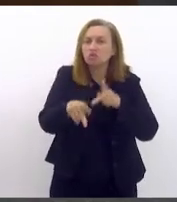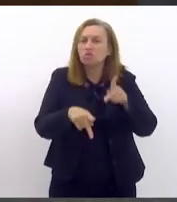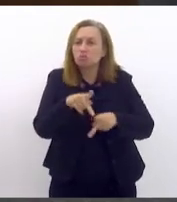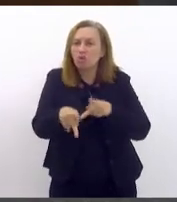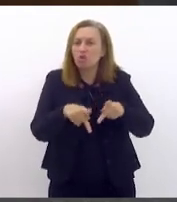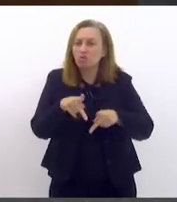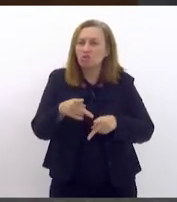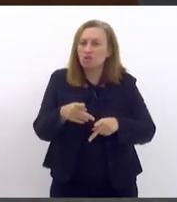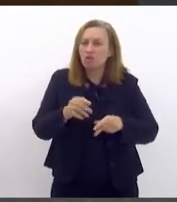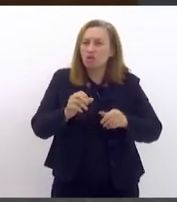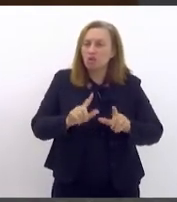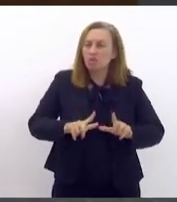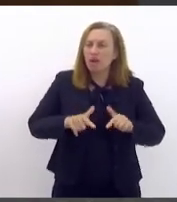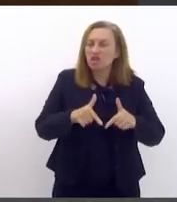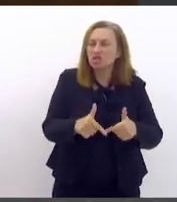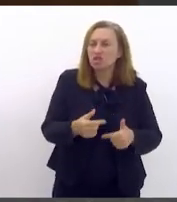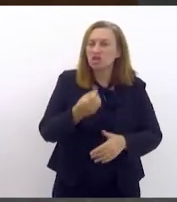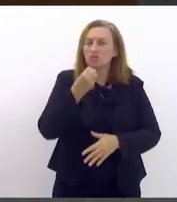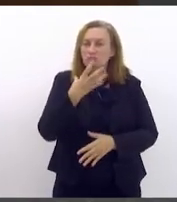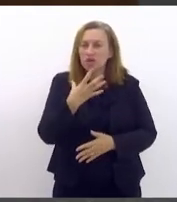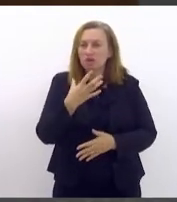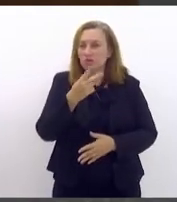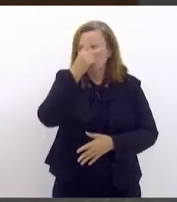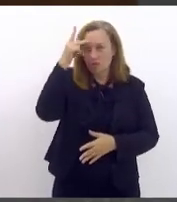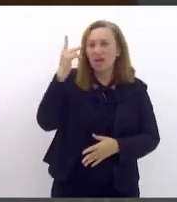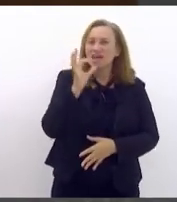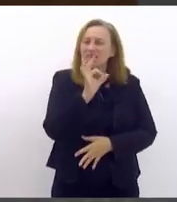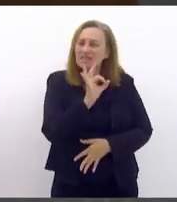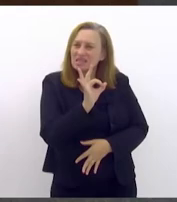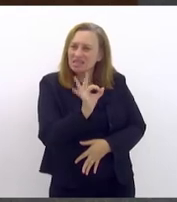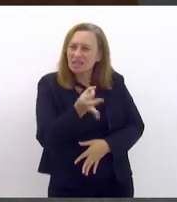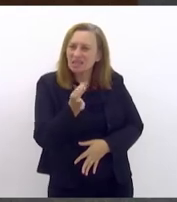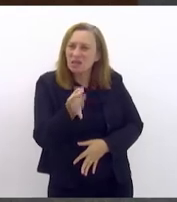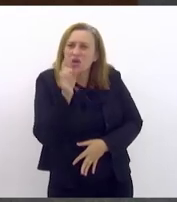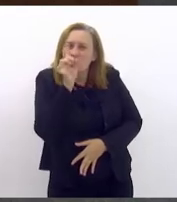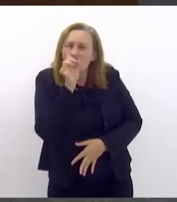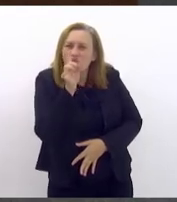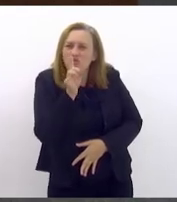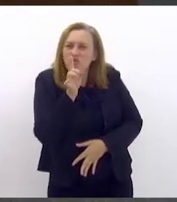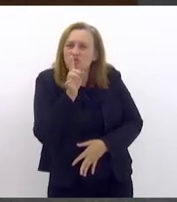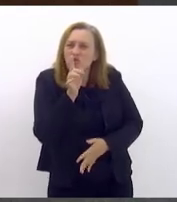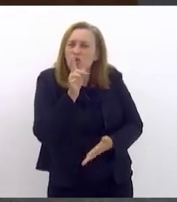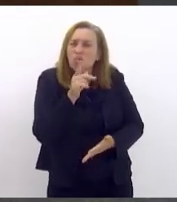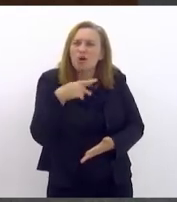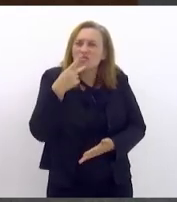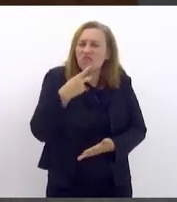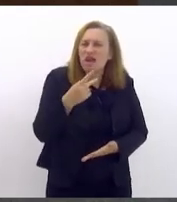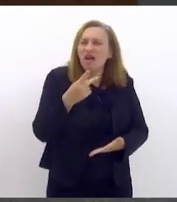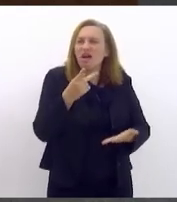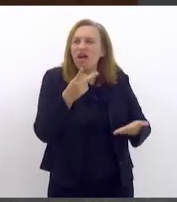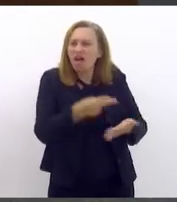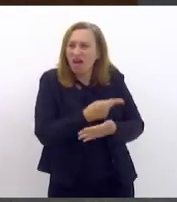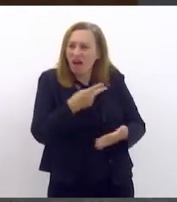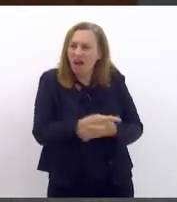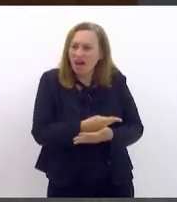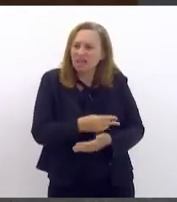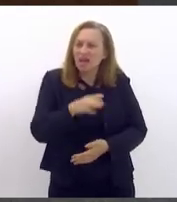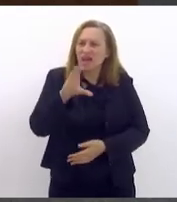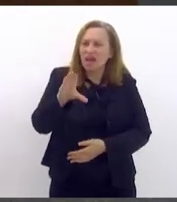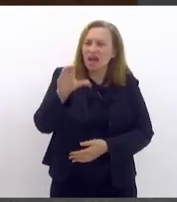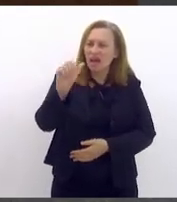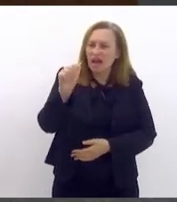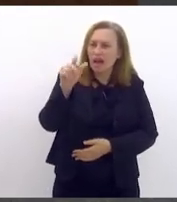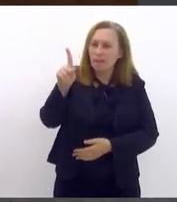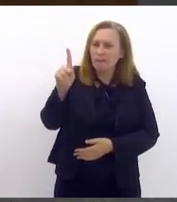para as pessoas. É evidente que foi uma fala extremamente infeliz, capacitista, que coloca a pessoa